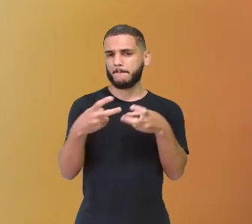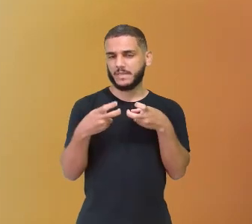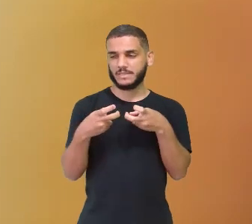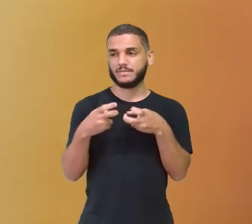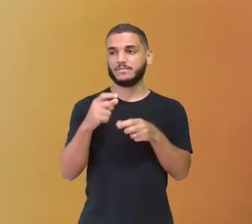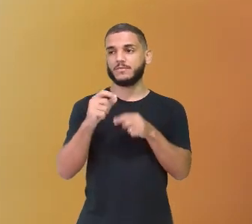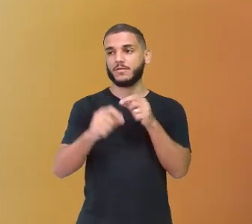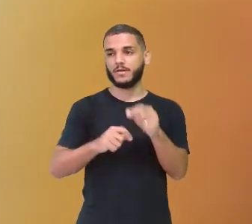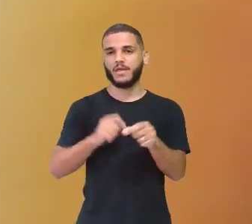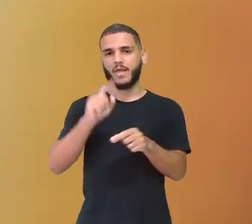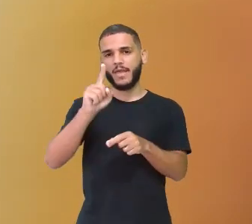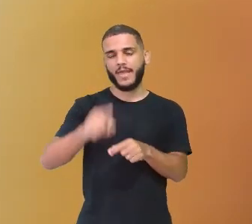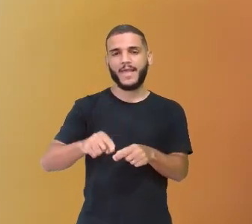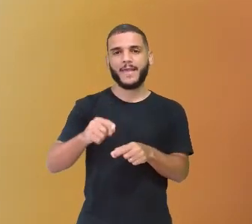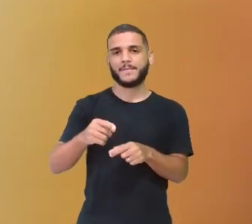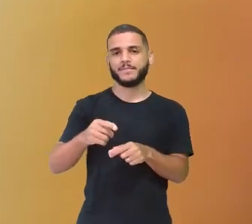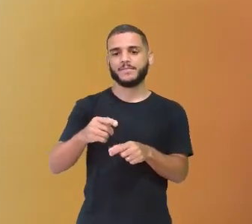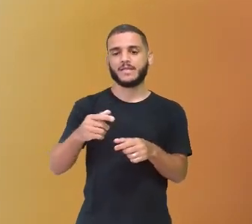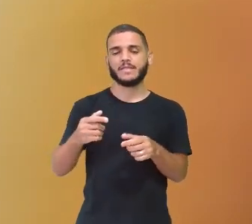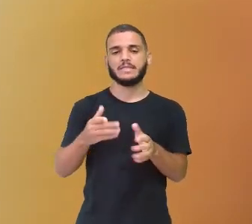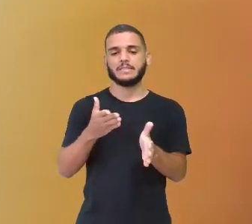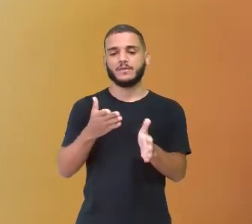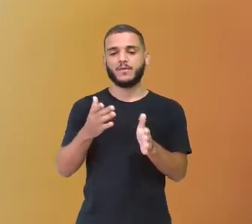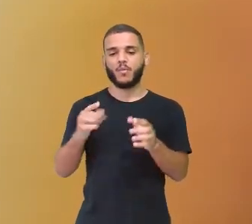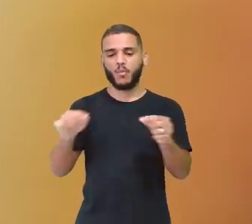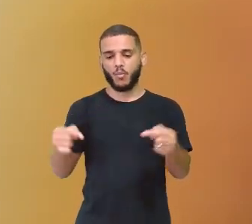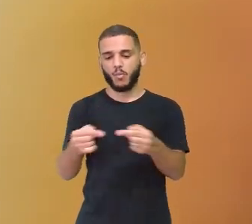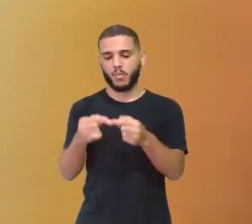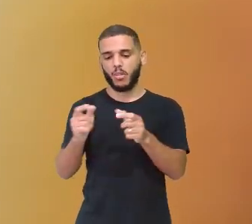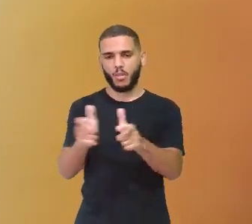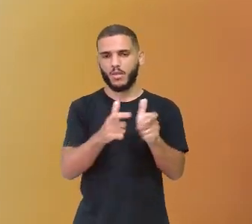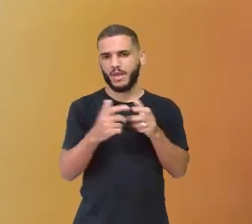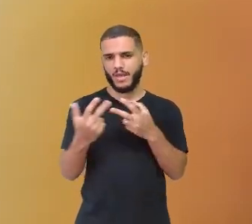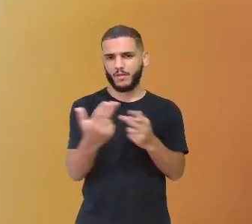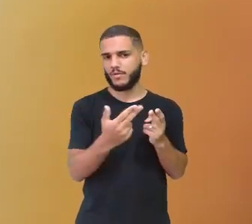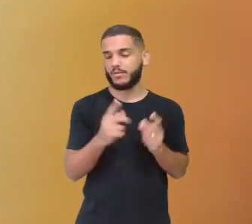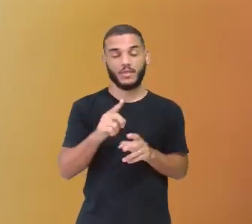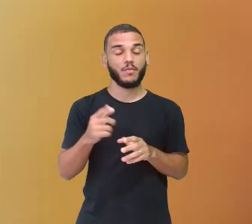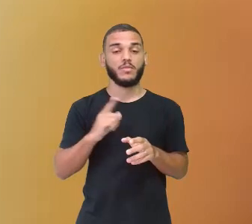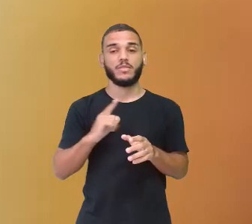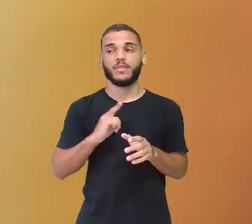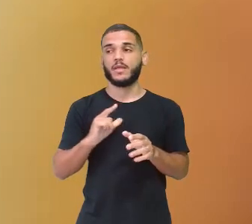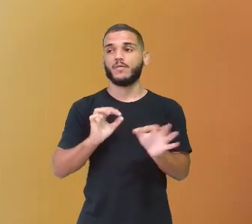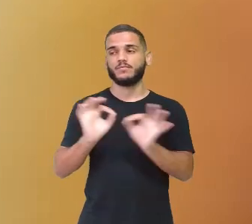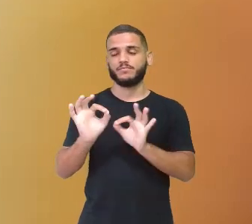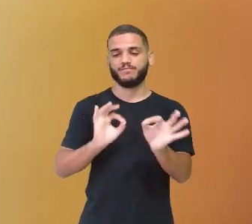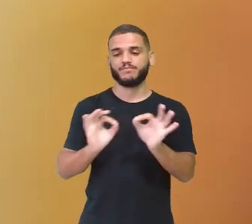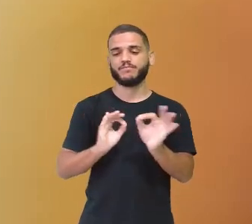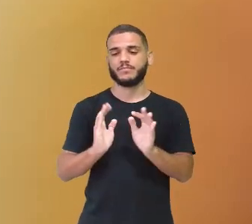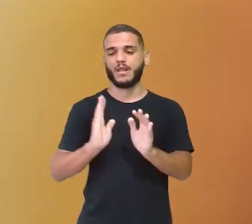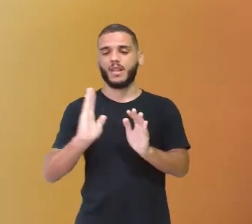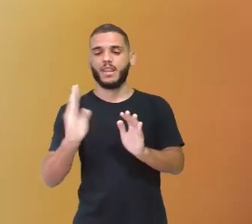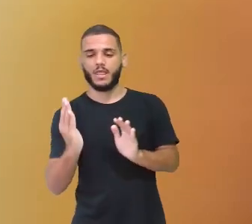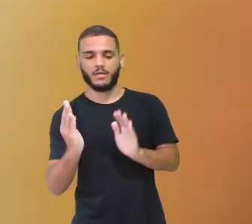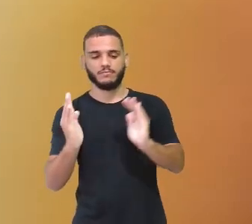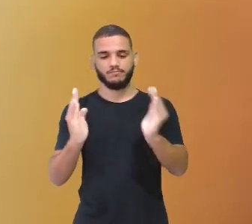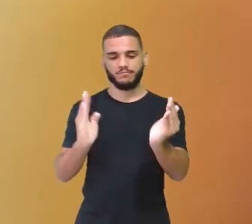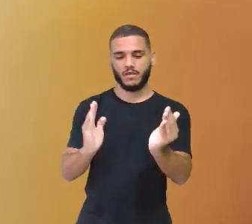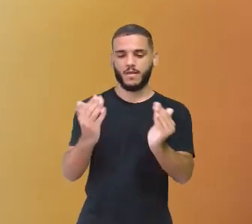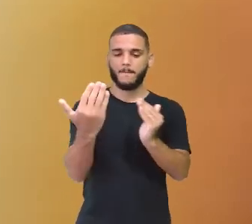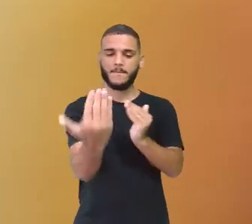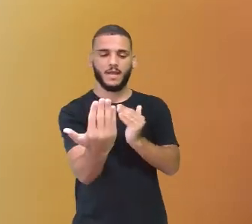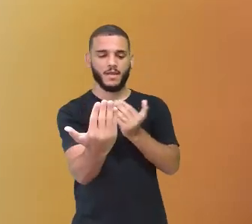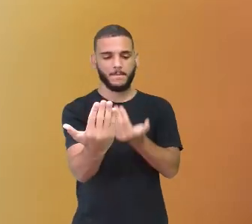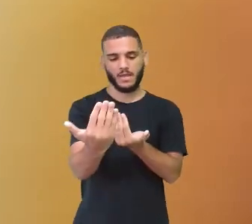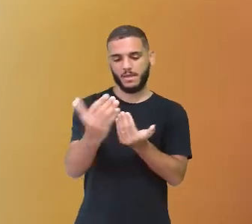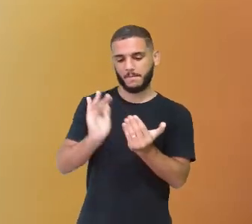faces, elas não estão todas em uma mesma linha, né? Tem uma face para o lado de cá e a outra face para o lado esquerdo, né?